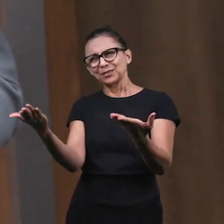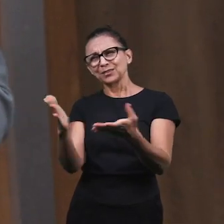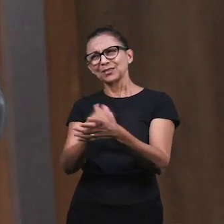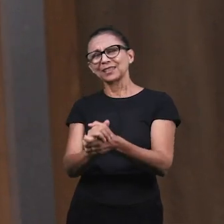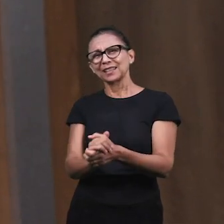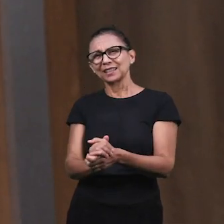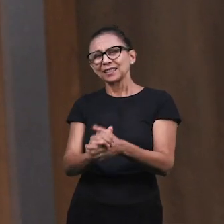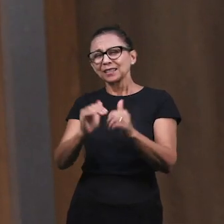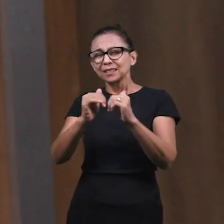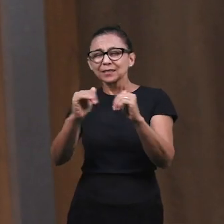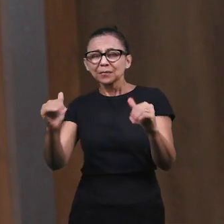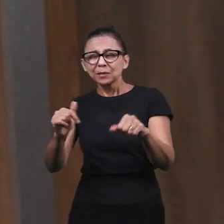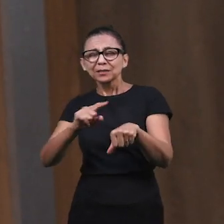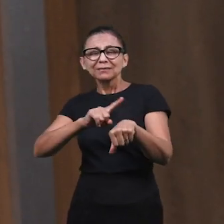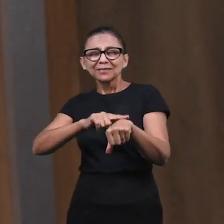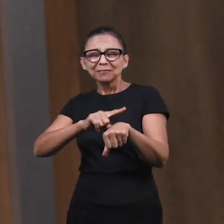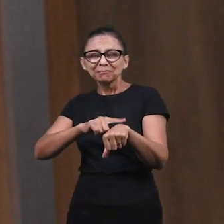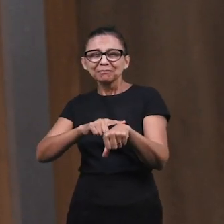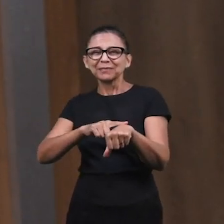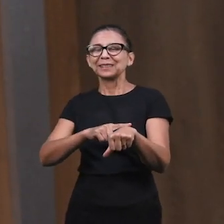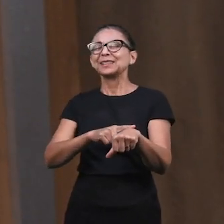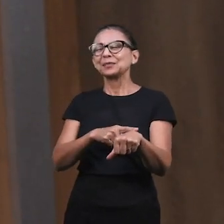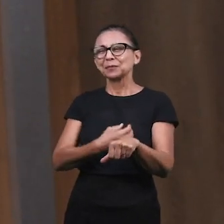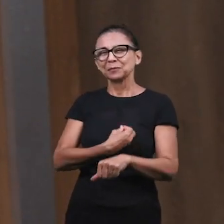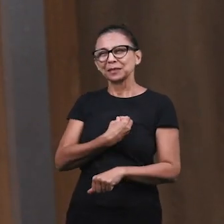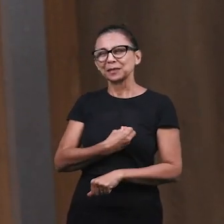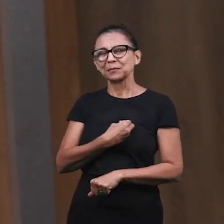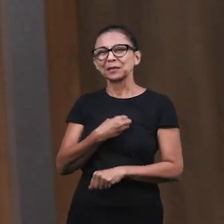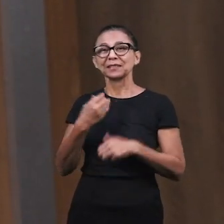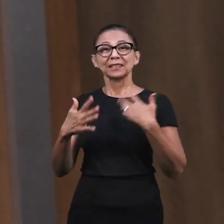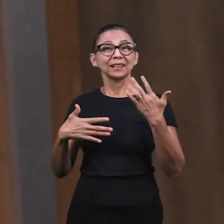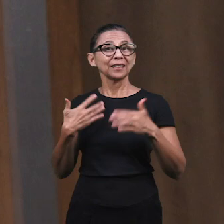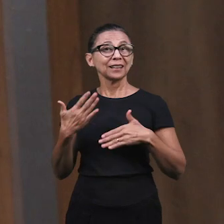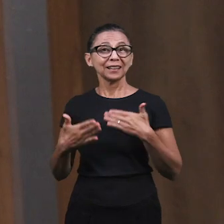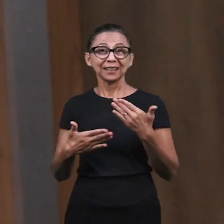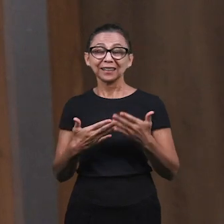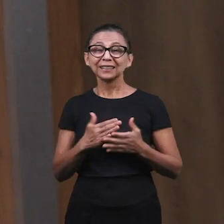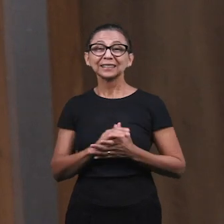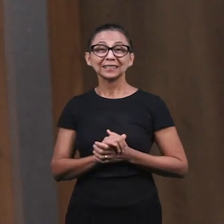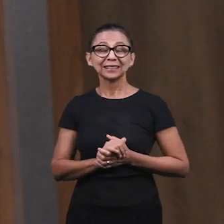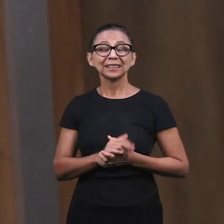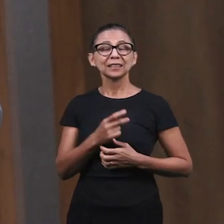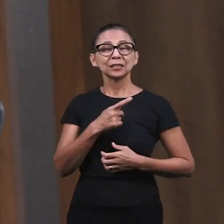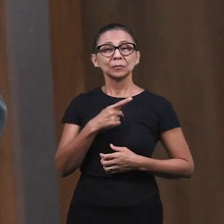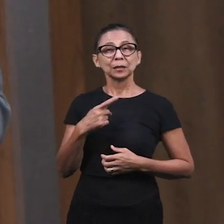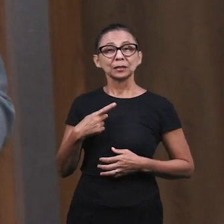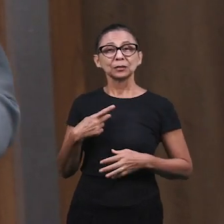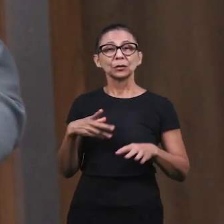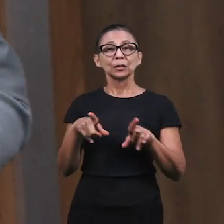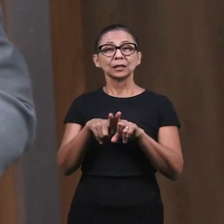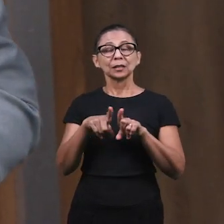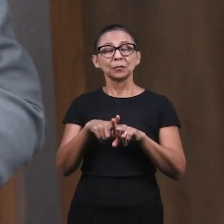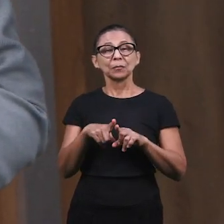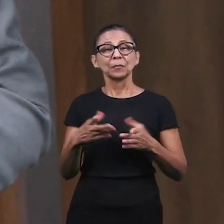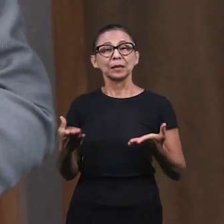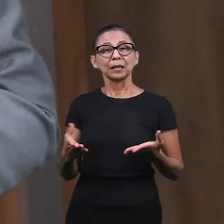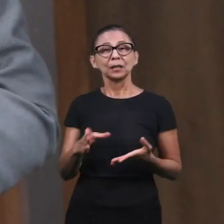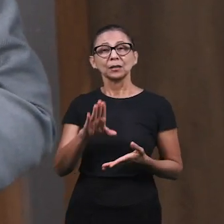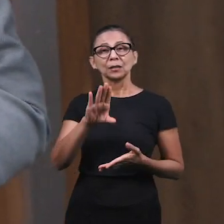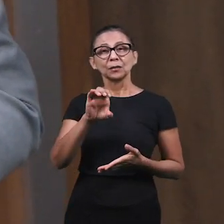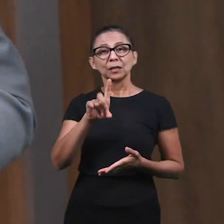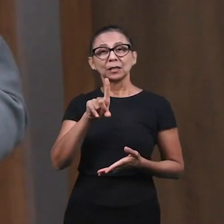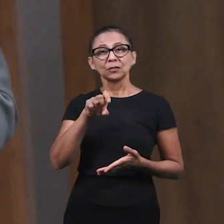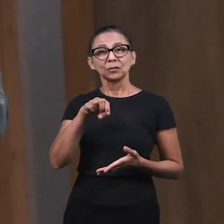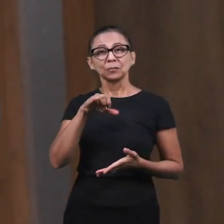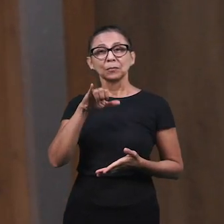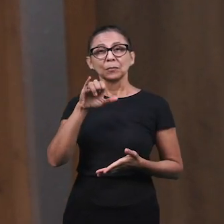pouquinho do seu tempo, gravou esse vídeo. Nós ficamos alegres com o cuidado dos nossos irmãos, o pastor Leandro e também o nosso irmão Edmilson